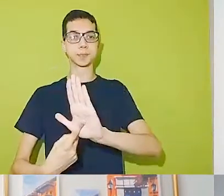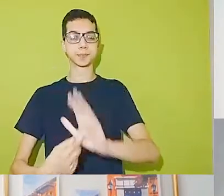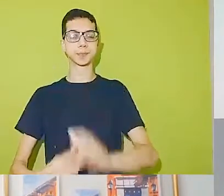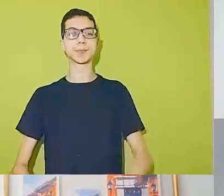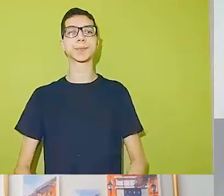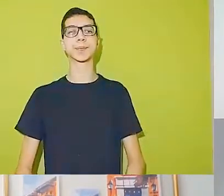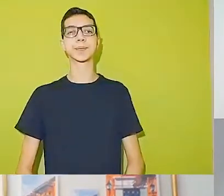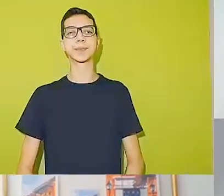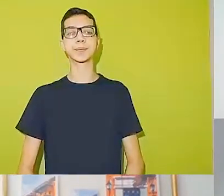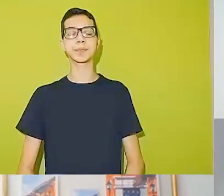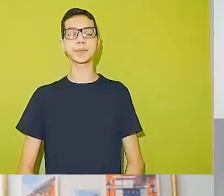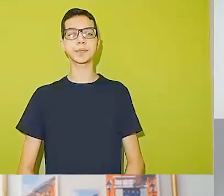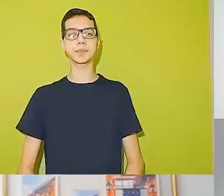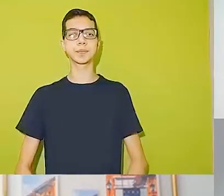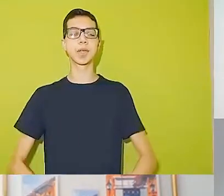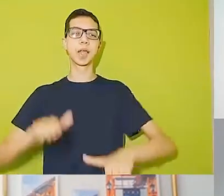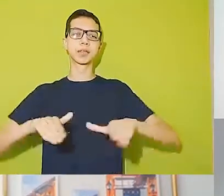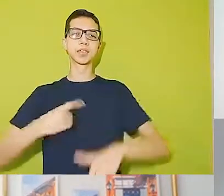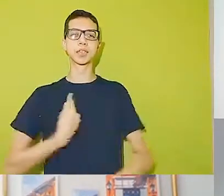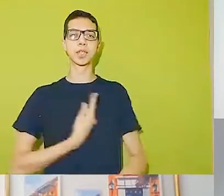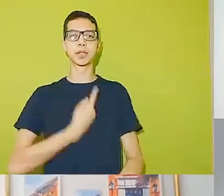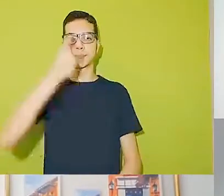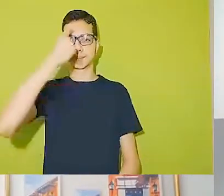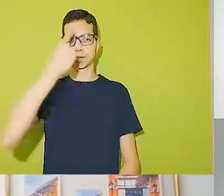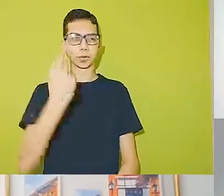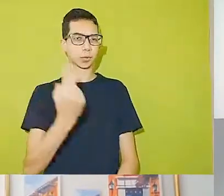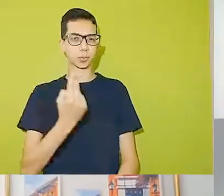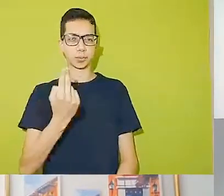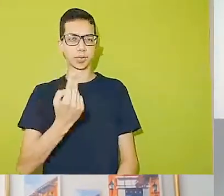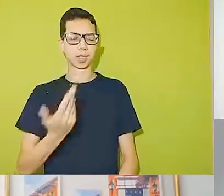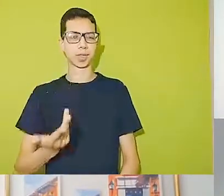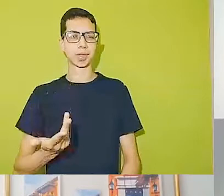na prática acha que não, que é compatível